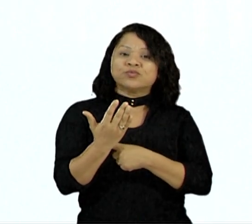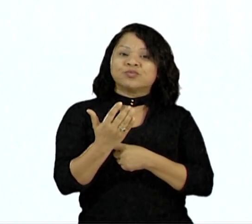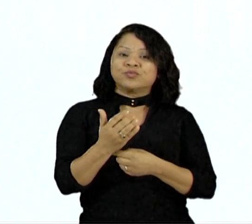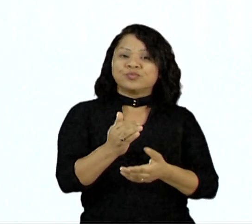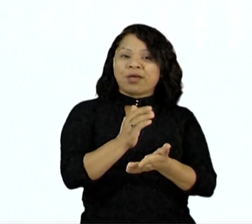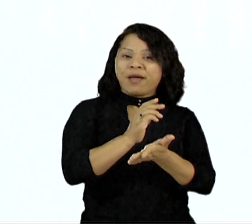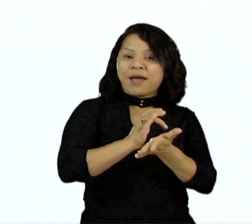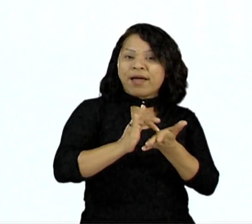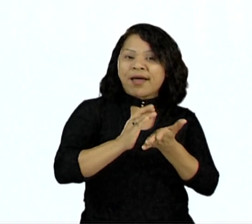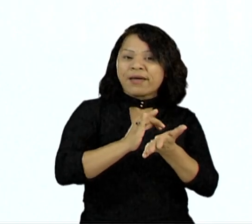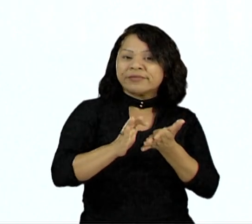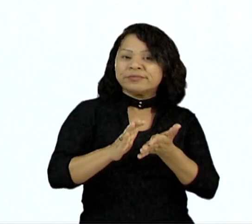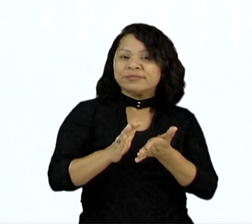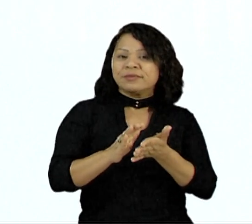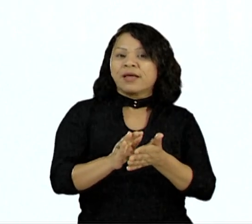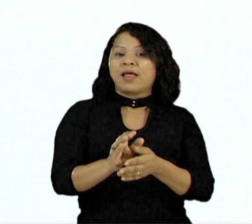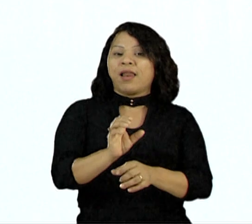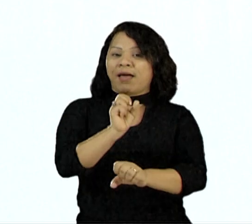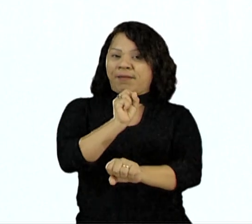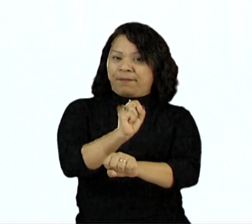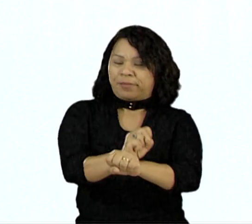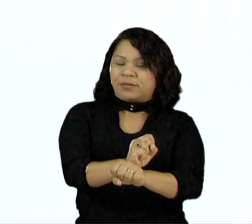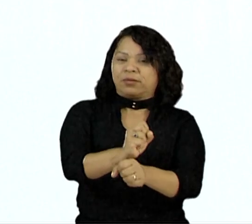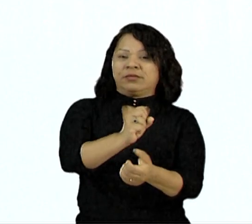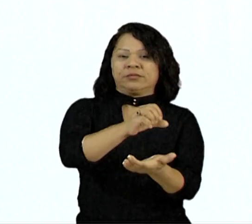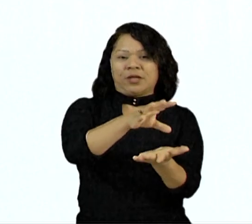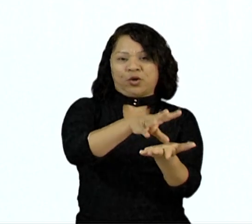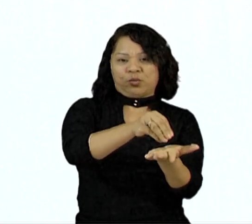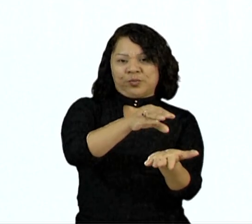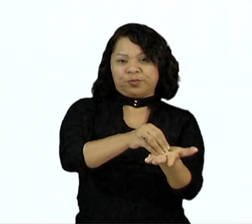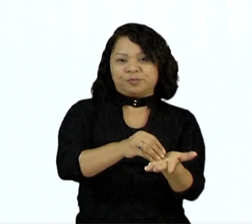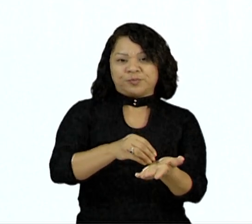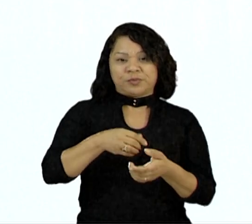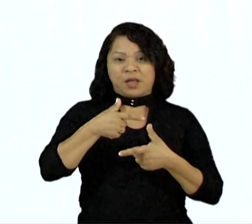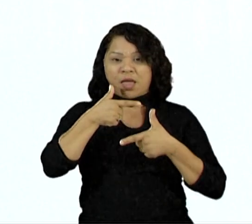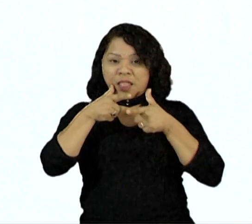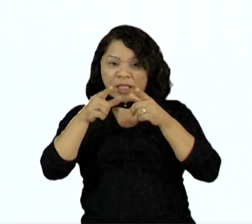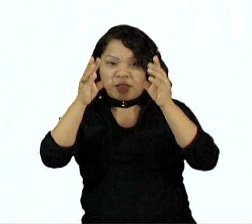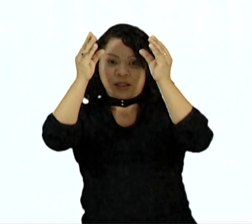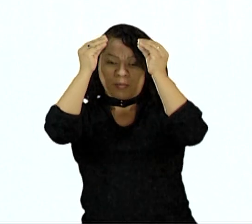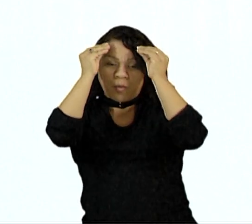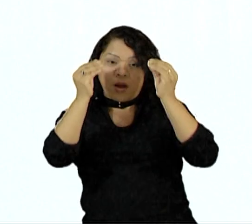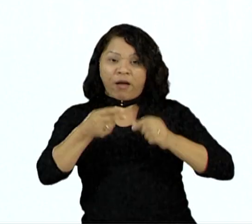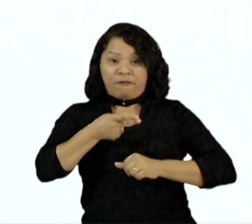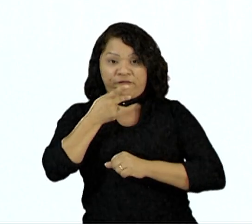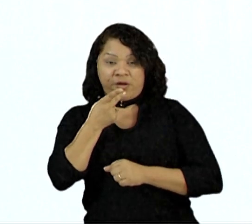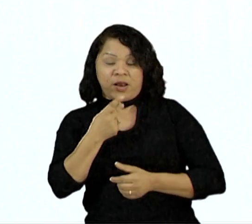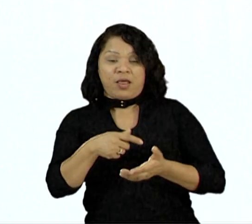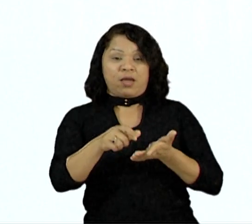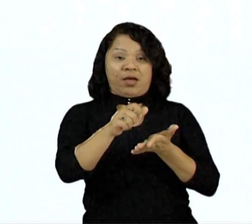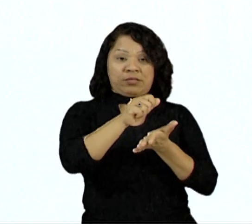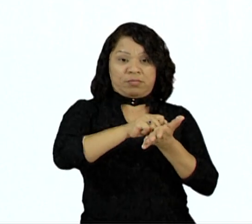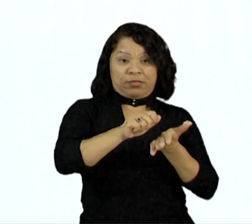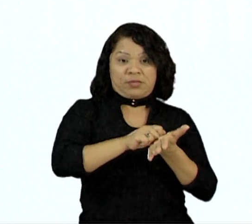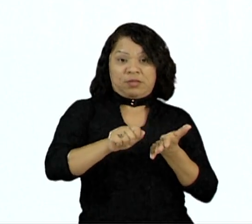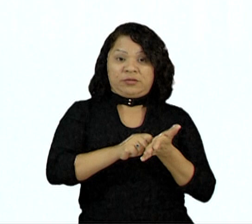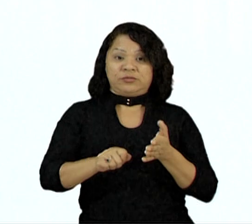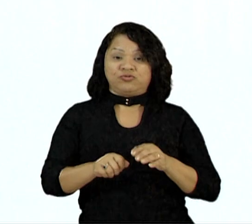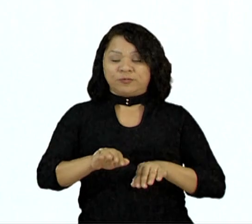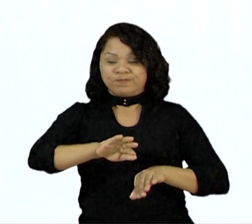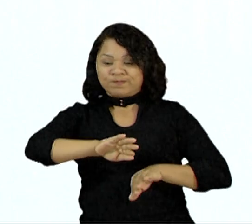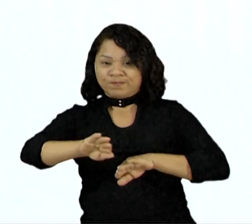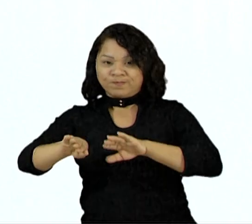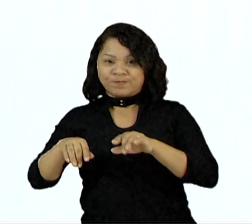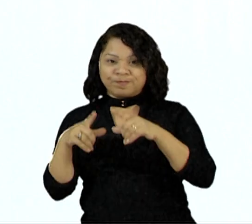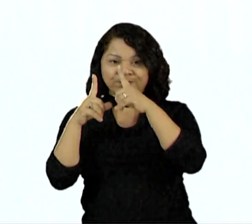as pausas e as anotações da linguagem, falada na linguagem escrita, separando expressões